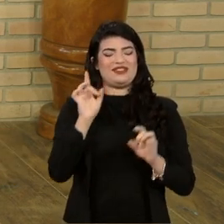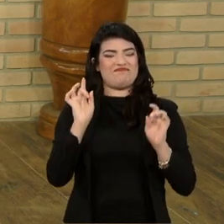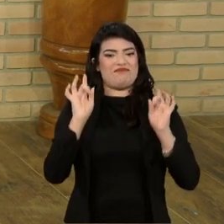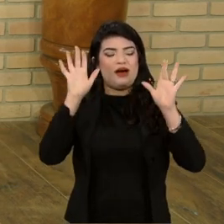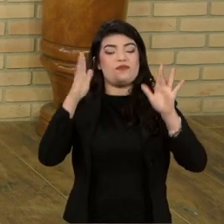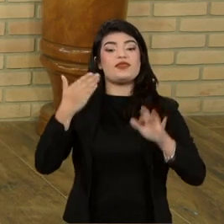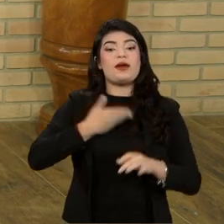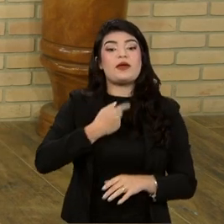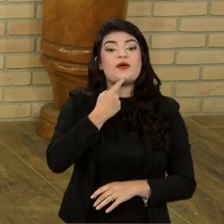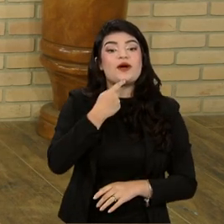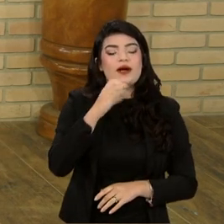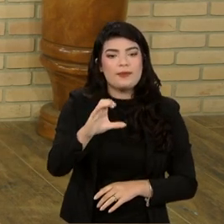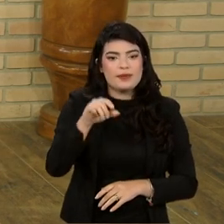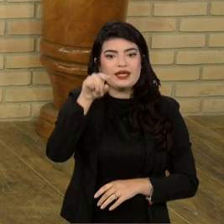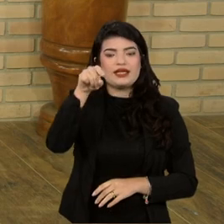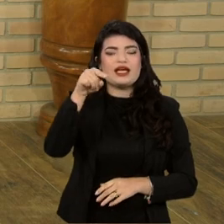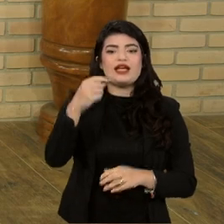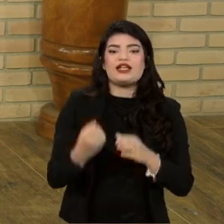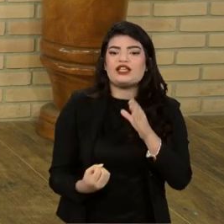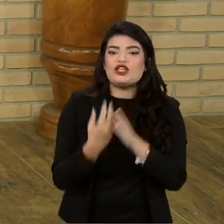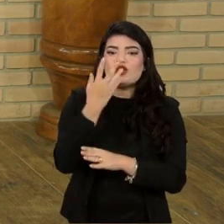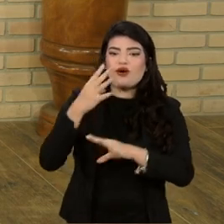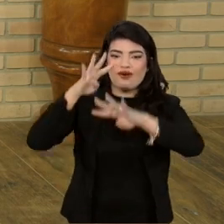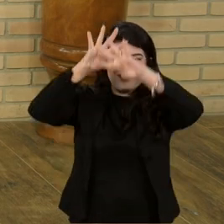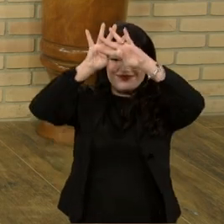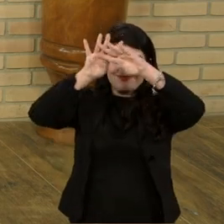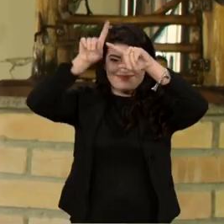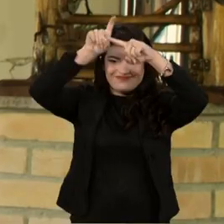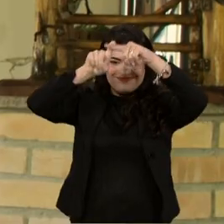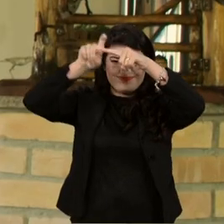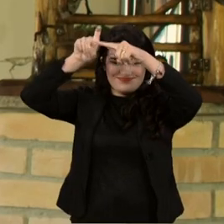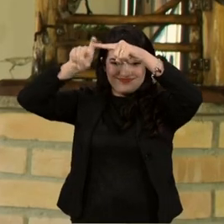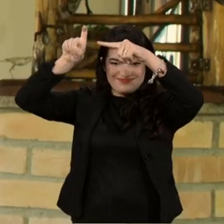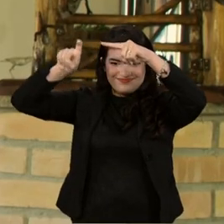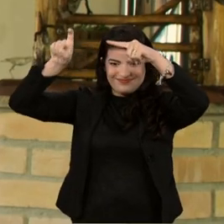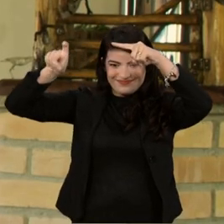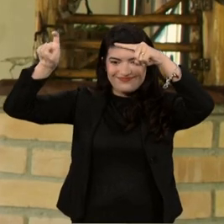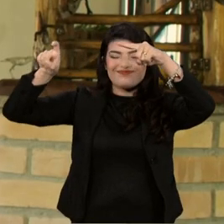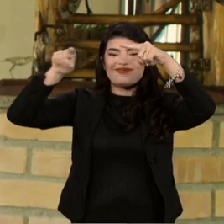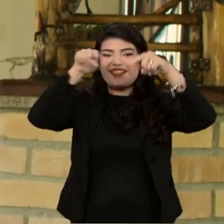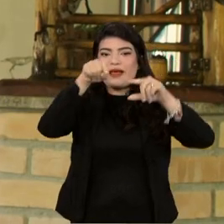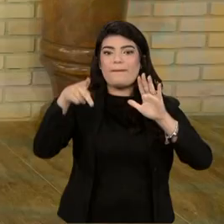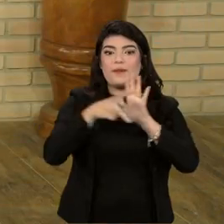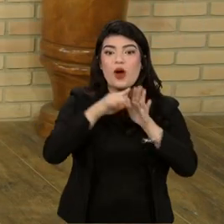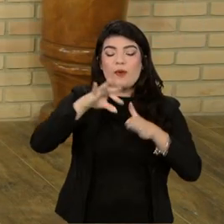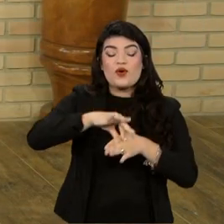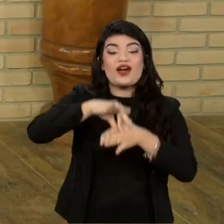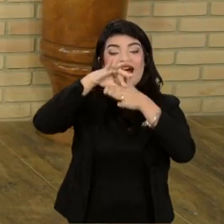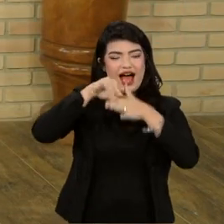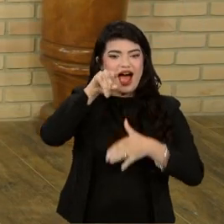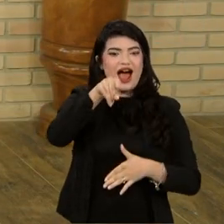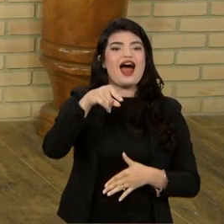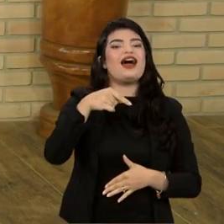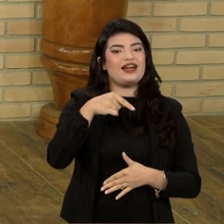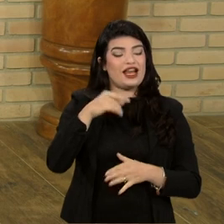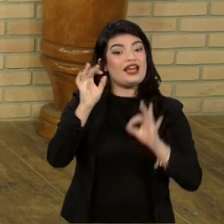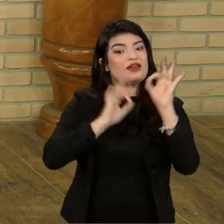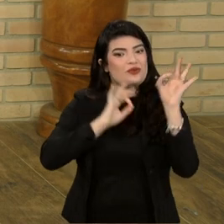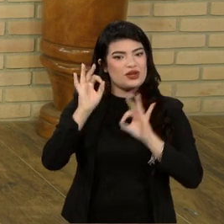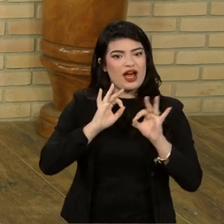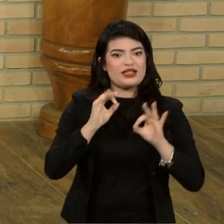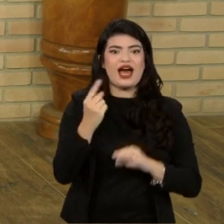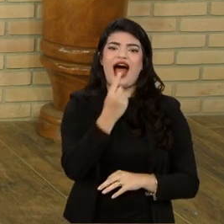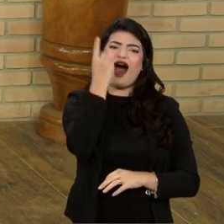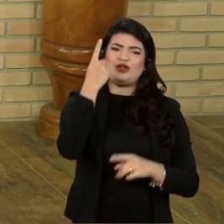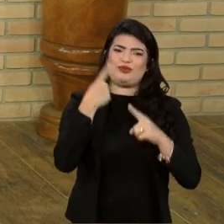lá de Campinas, que fez aquela grade para pendurar as carnes lá. O paneleiro. Ei, tá um pouco, tá um pouco alto aqui, eu sou